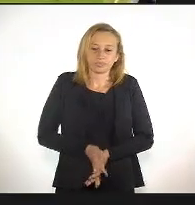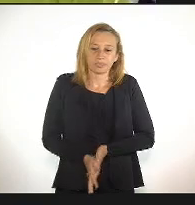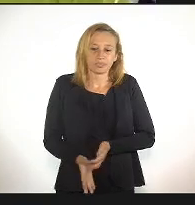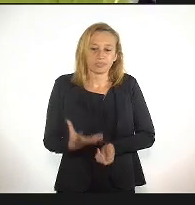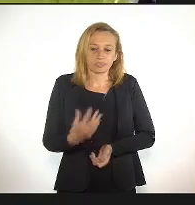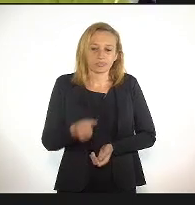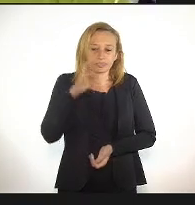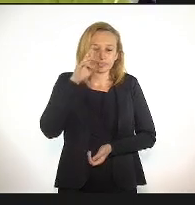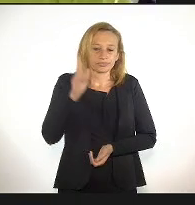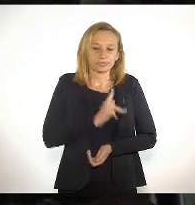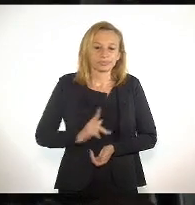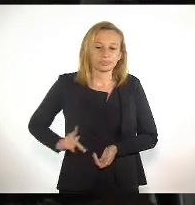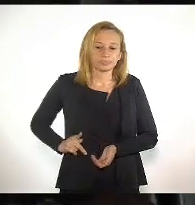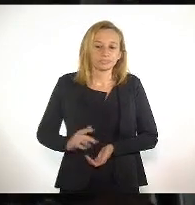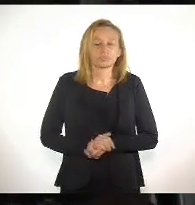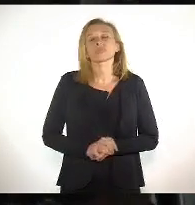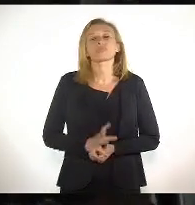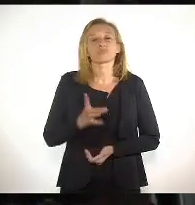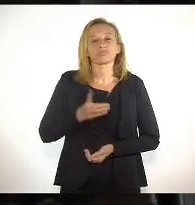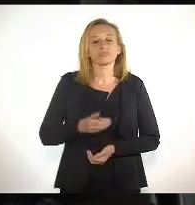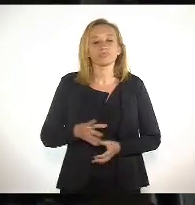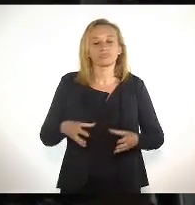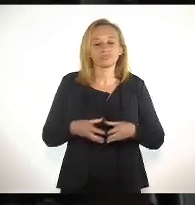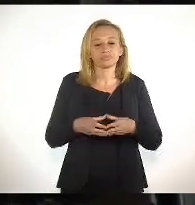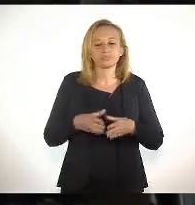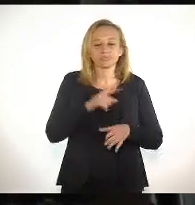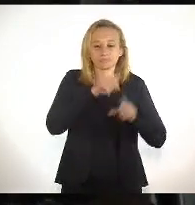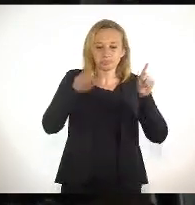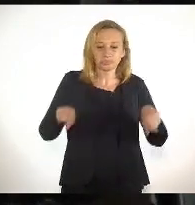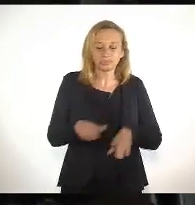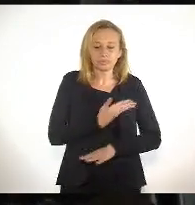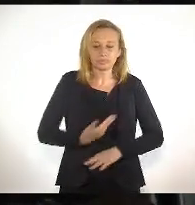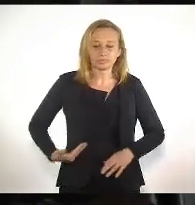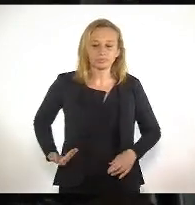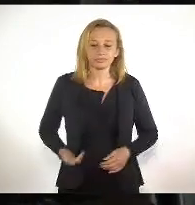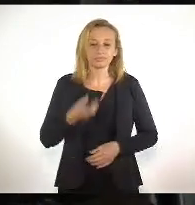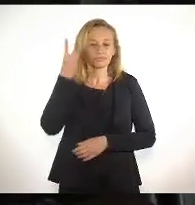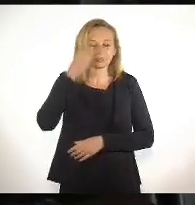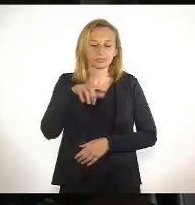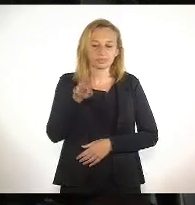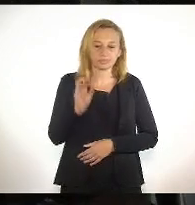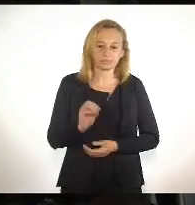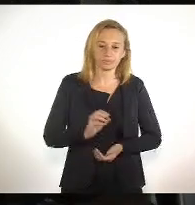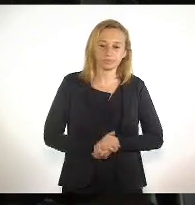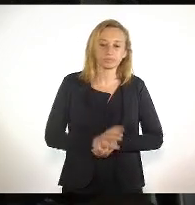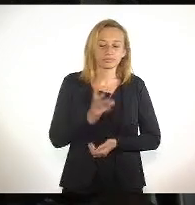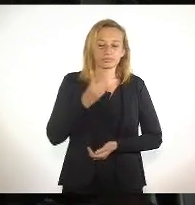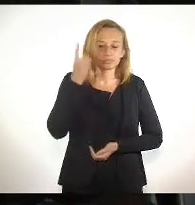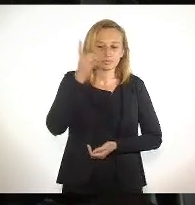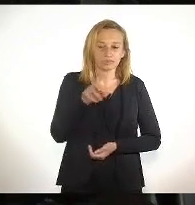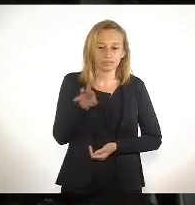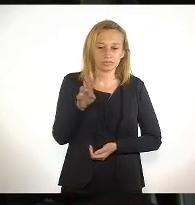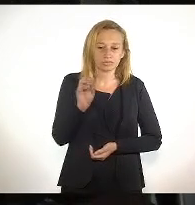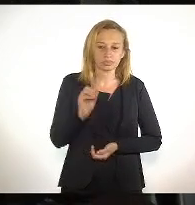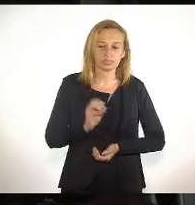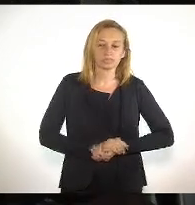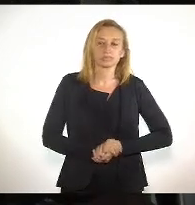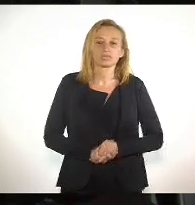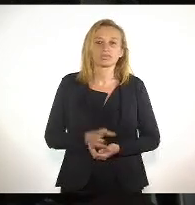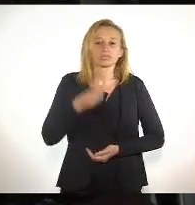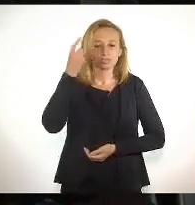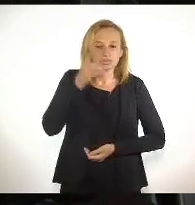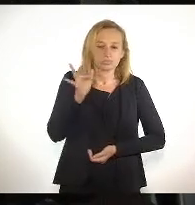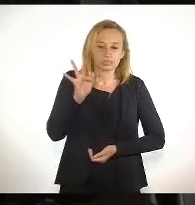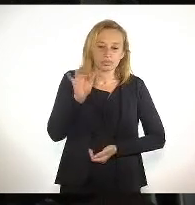Favorável, senhor presidente. Pela Comissão de Servidores Públicos, deputado Bruno Dauari. Deputado Bruno Dauari. Deputado